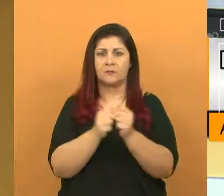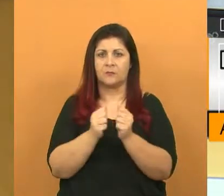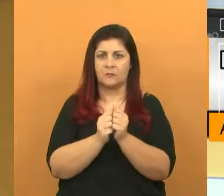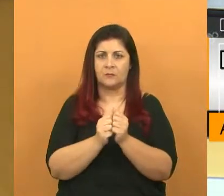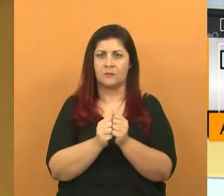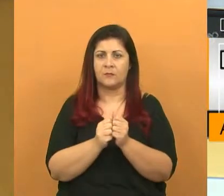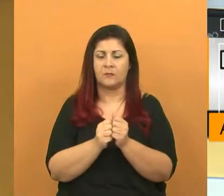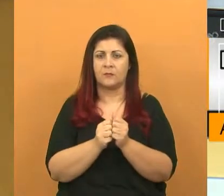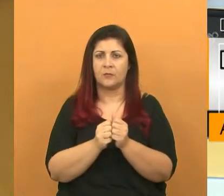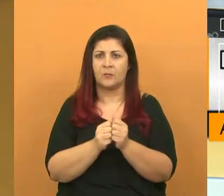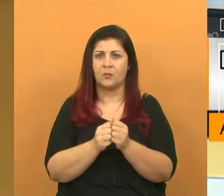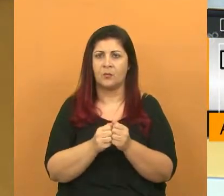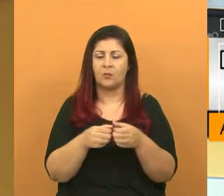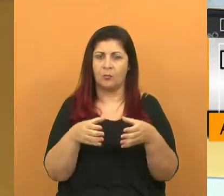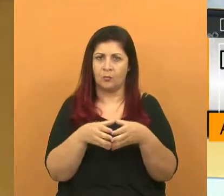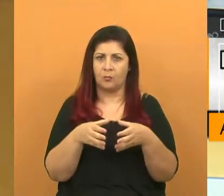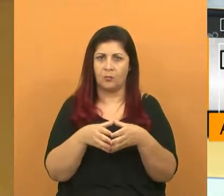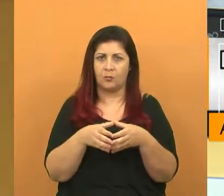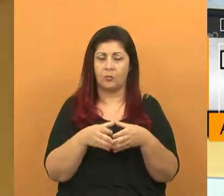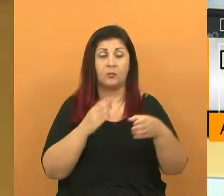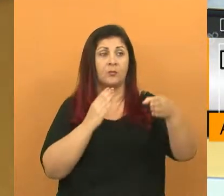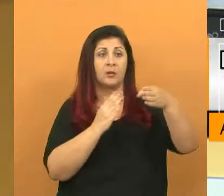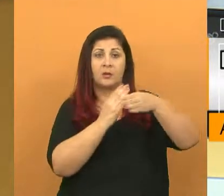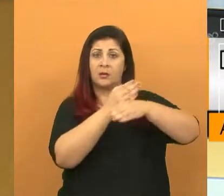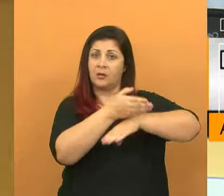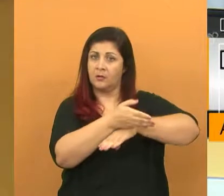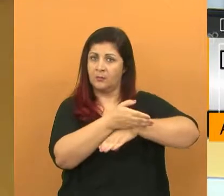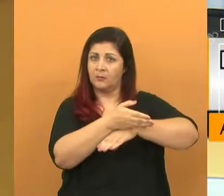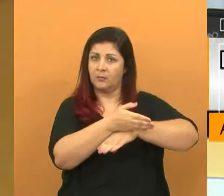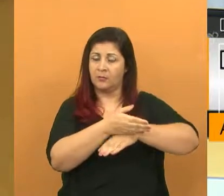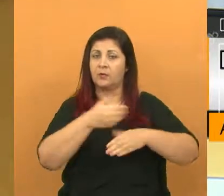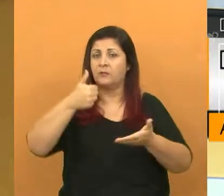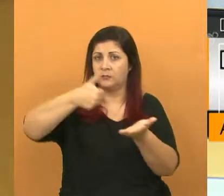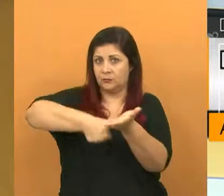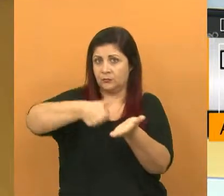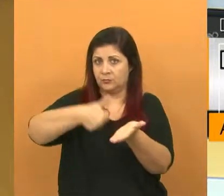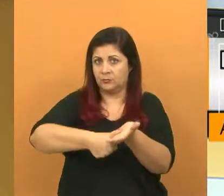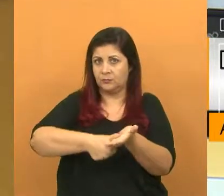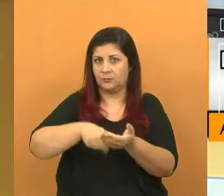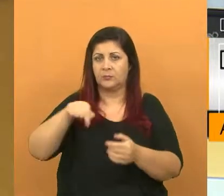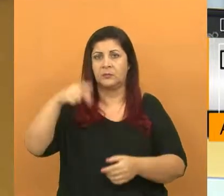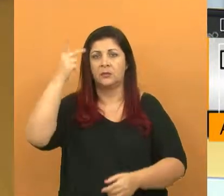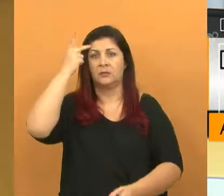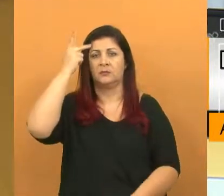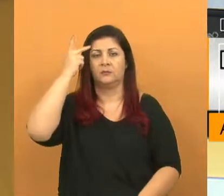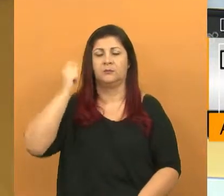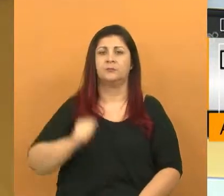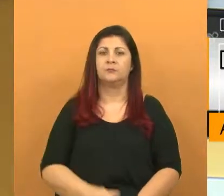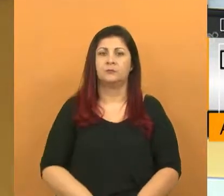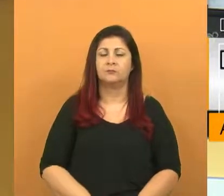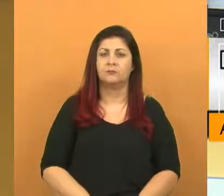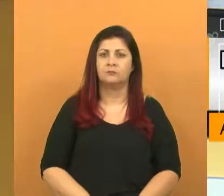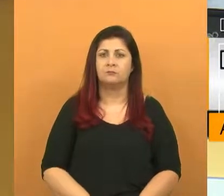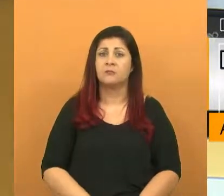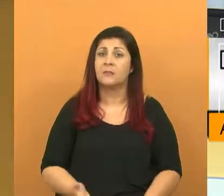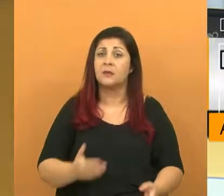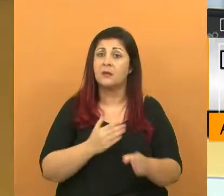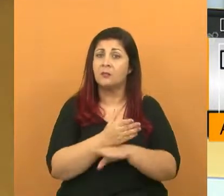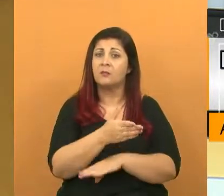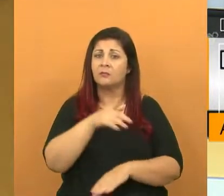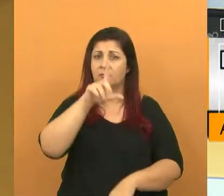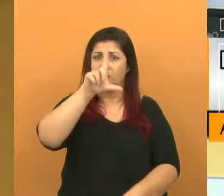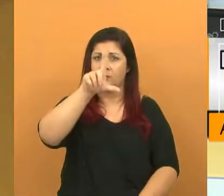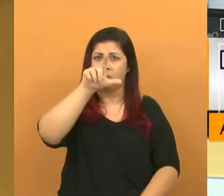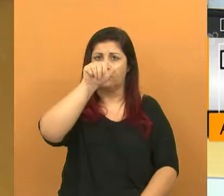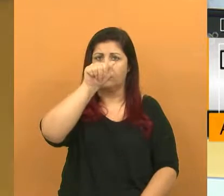cidade legal é um órgão que aprova as regularizações no estado de são paulo e o cidade legal aprovou lagoa azul